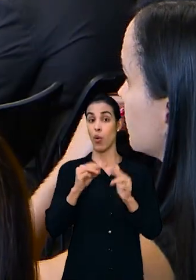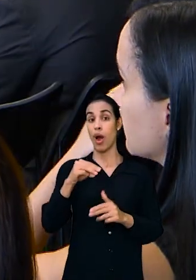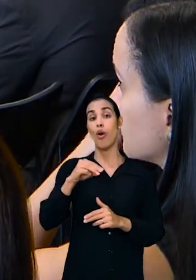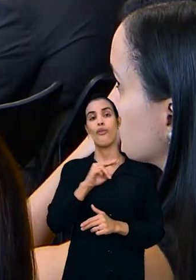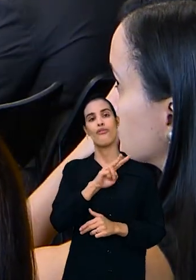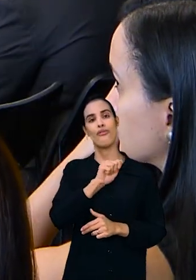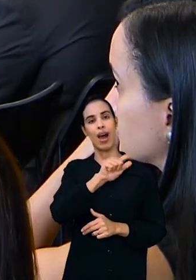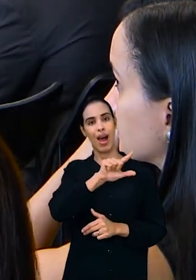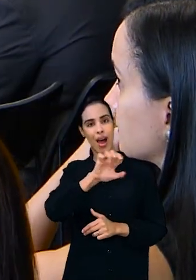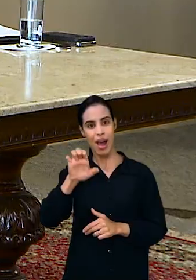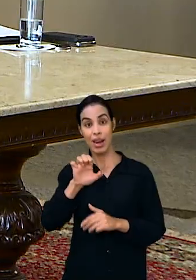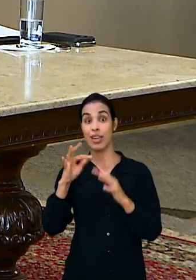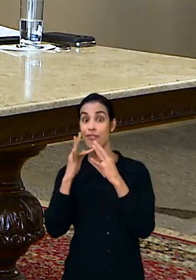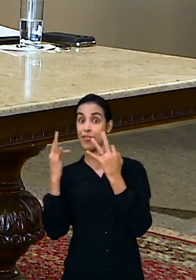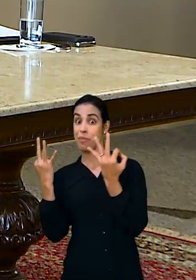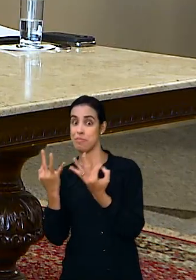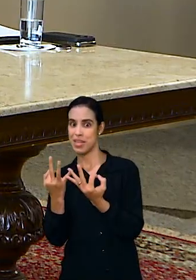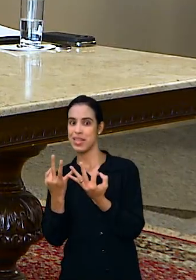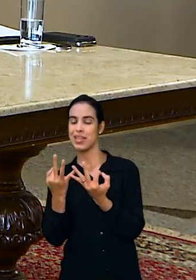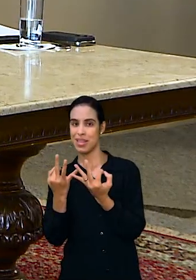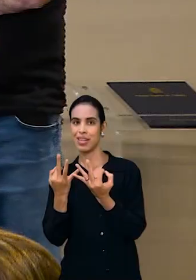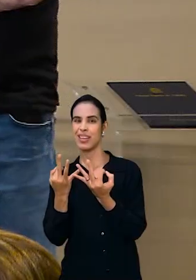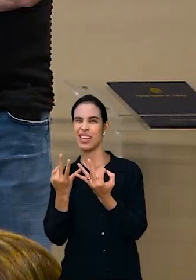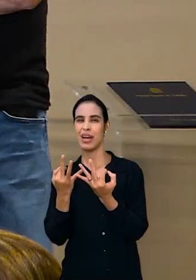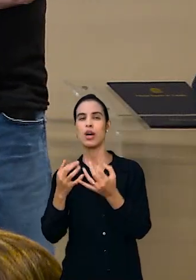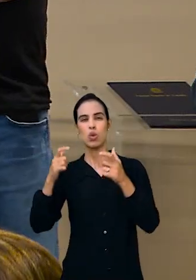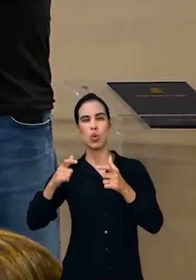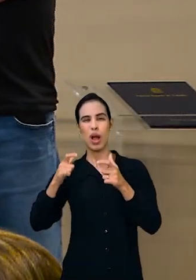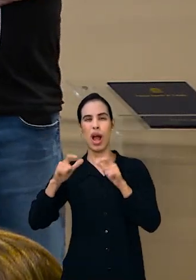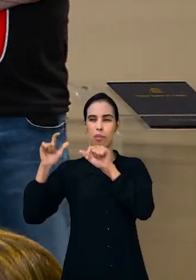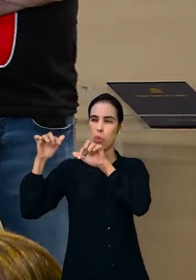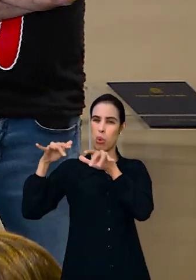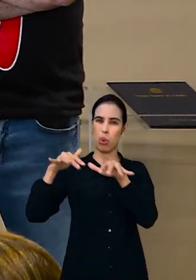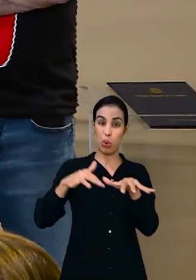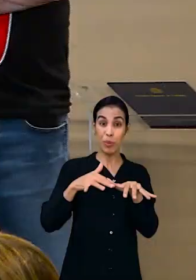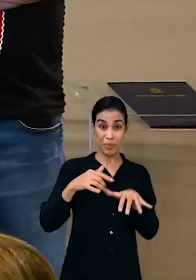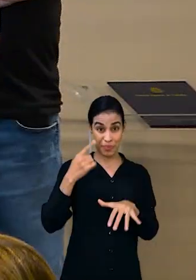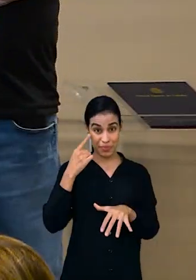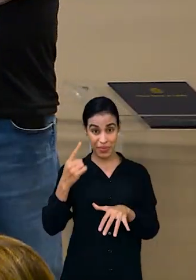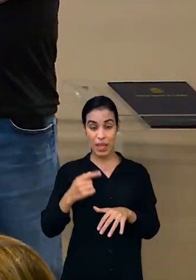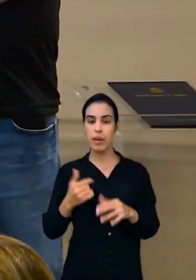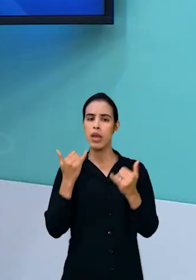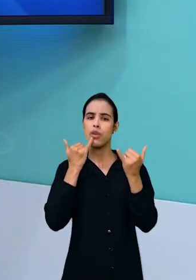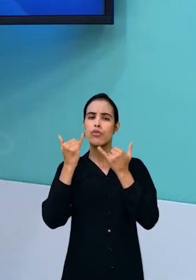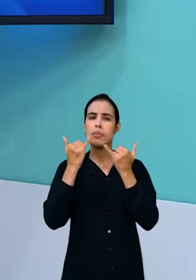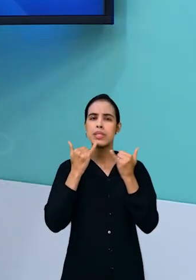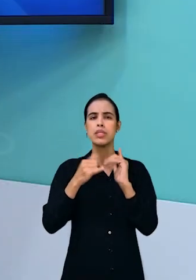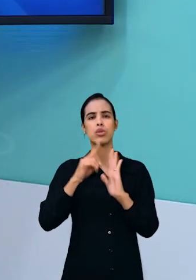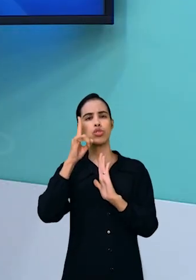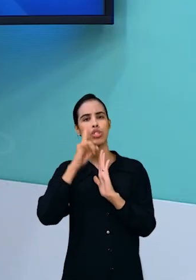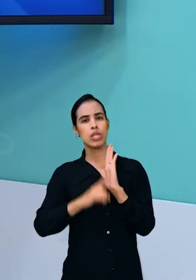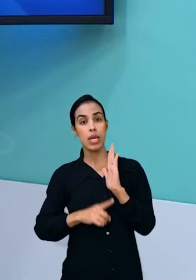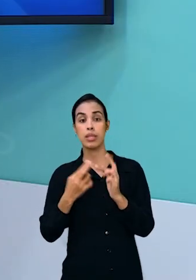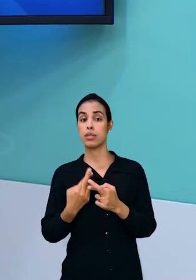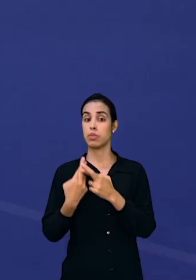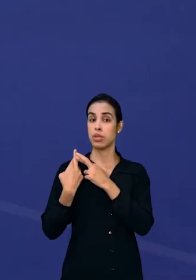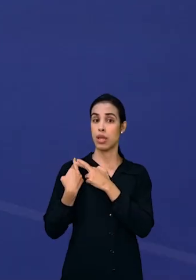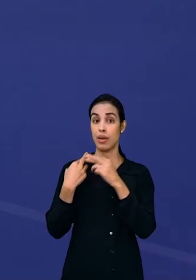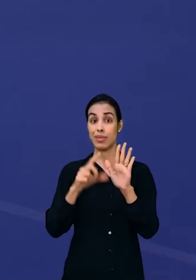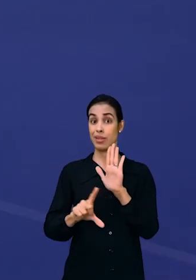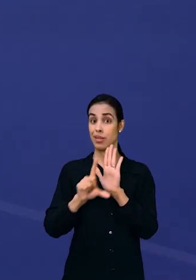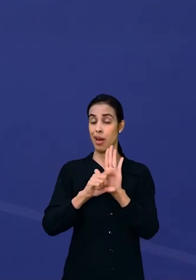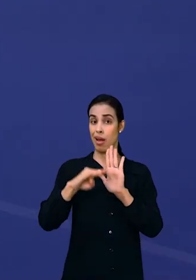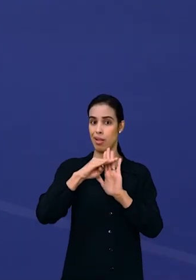o firmado entre a mineradora Vale e os familiares das vítimas da tragédia de Brumadinho, informações sobre direitos